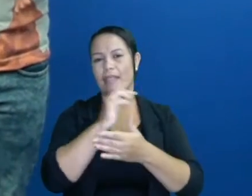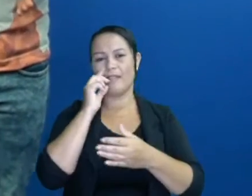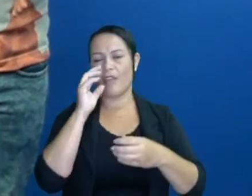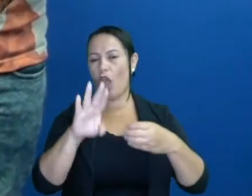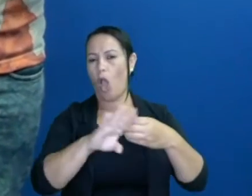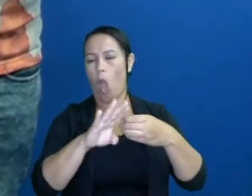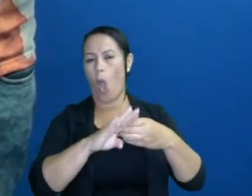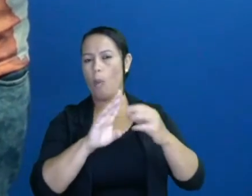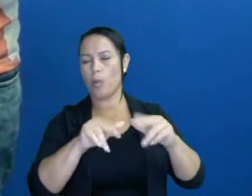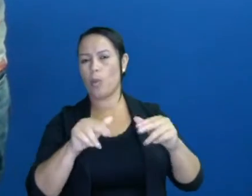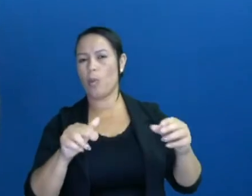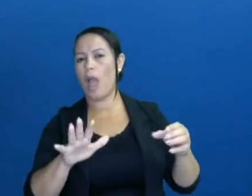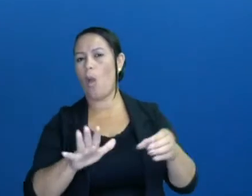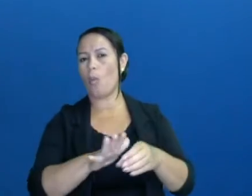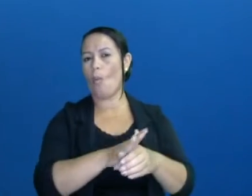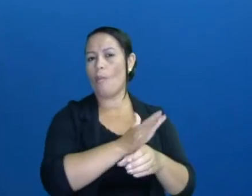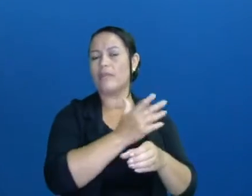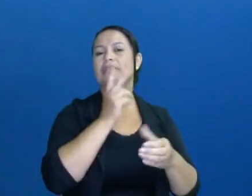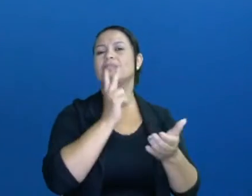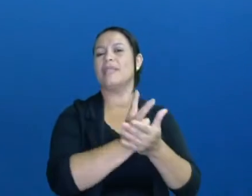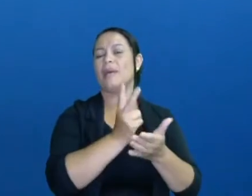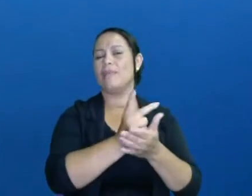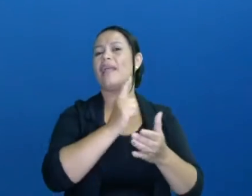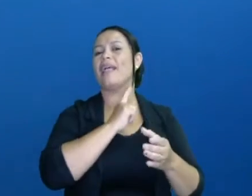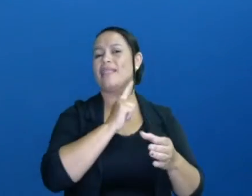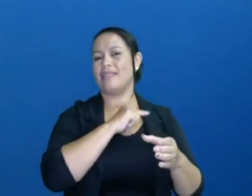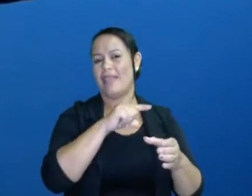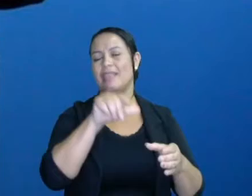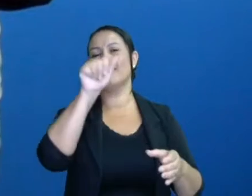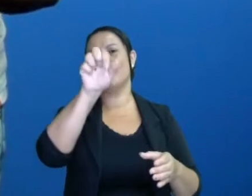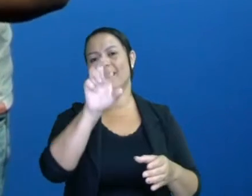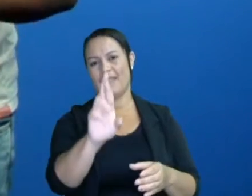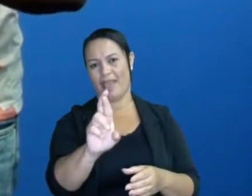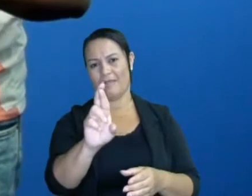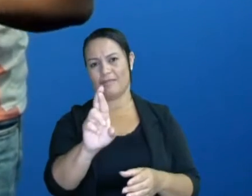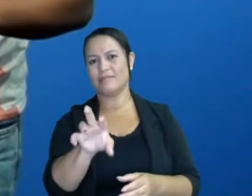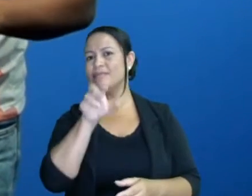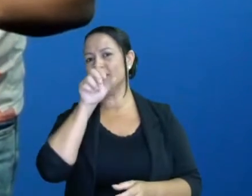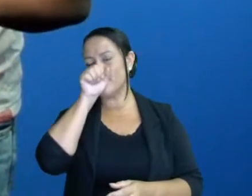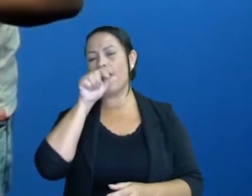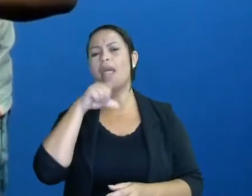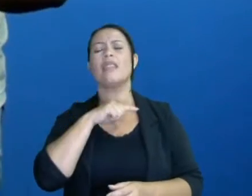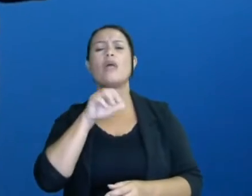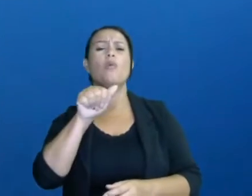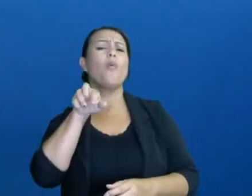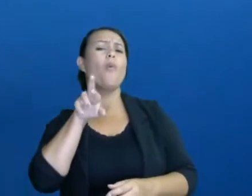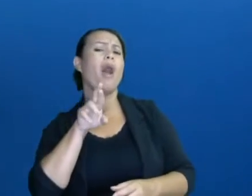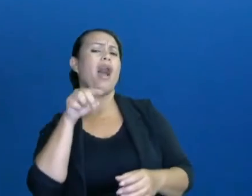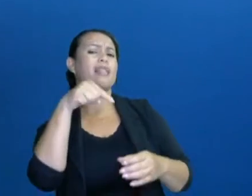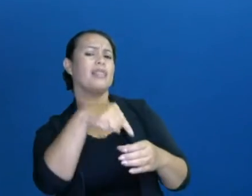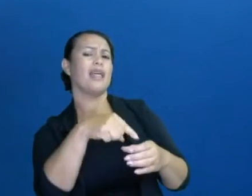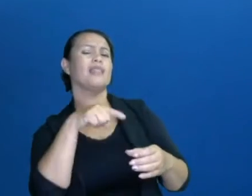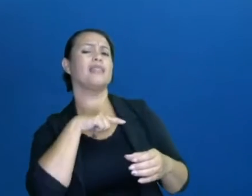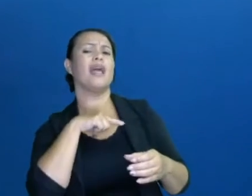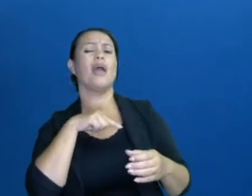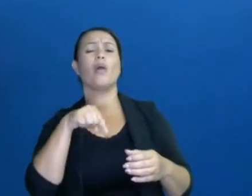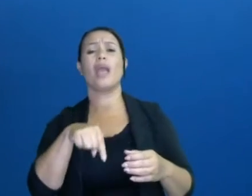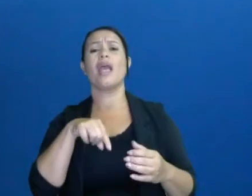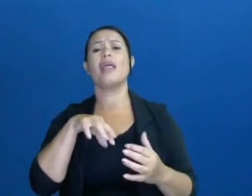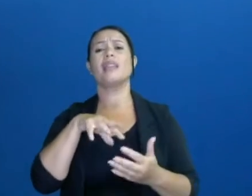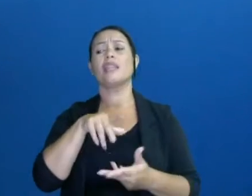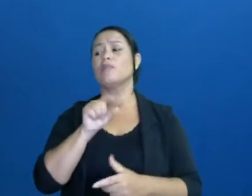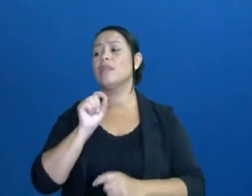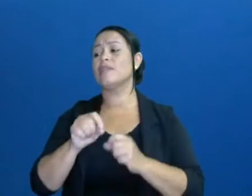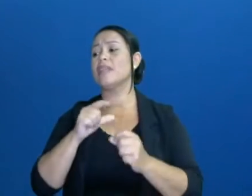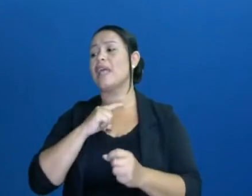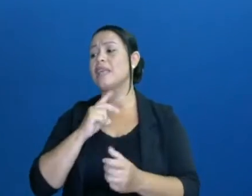nunca vazio. Um copo sempre está cheio, nem que seja de ar. E neste ar, gente, nessa atmosfera, ele